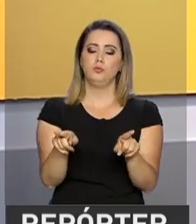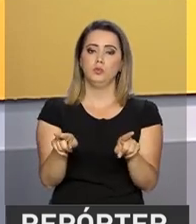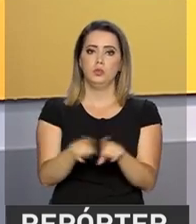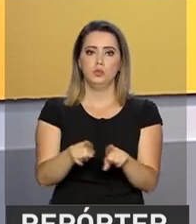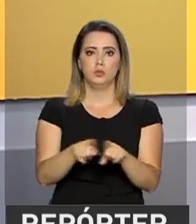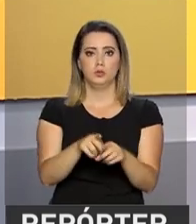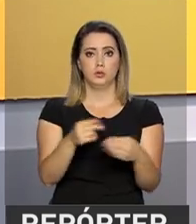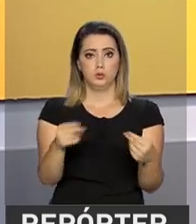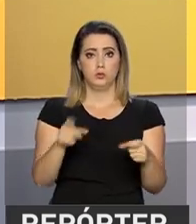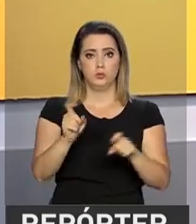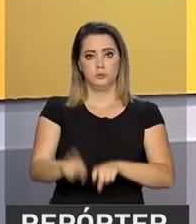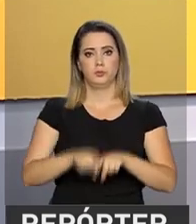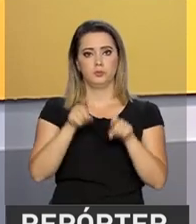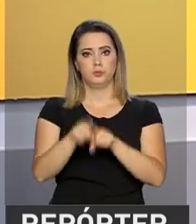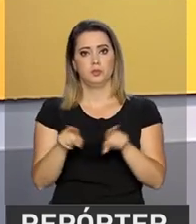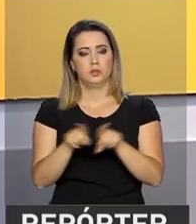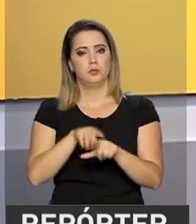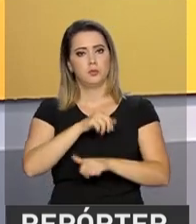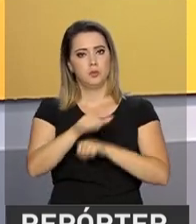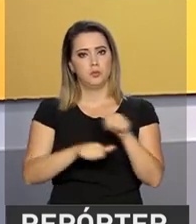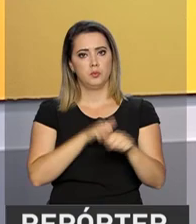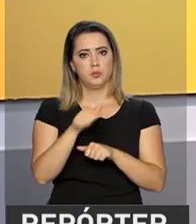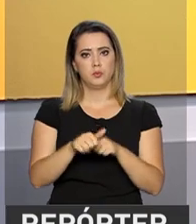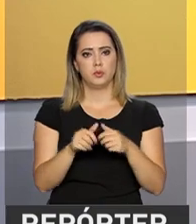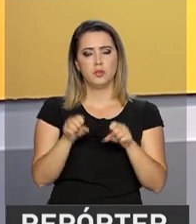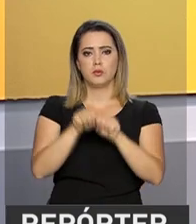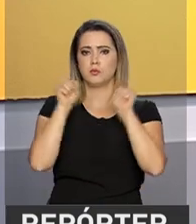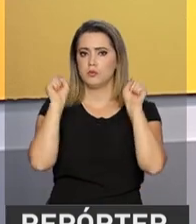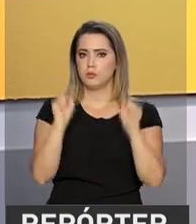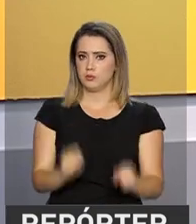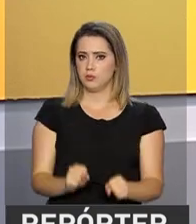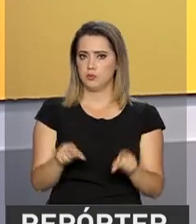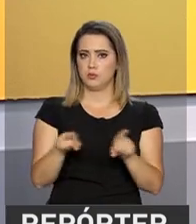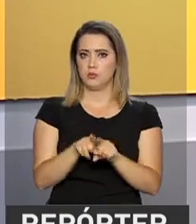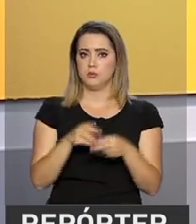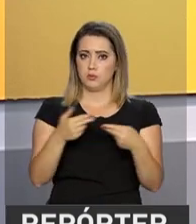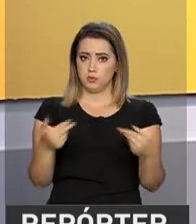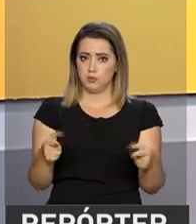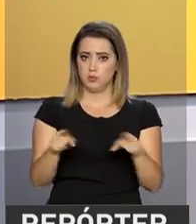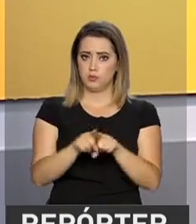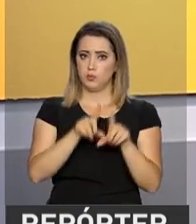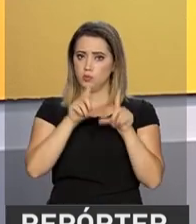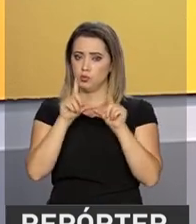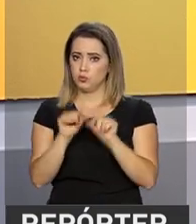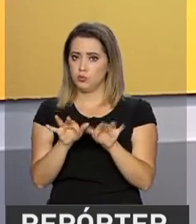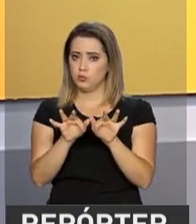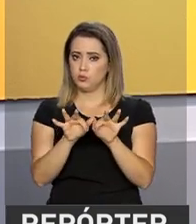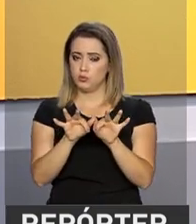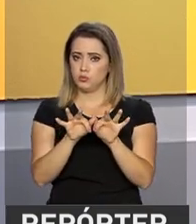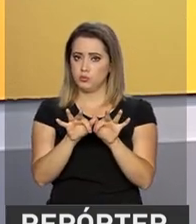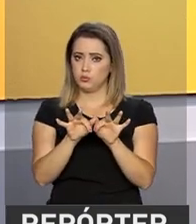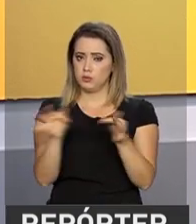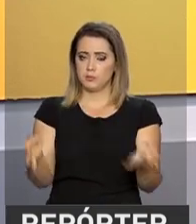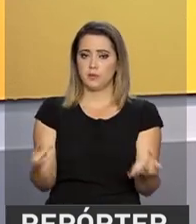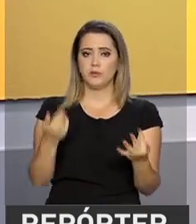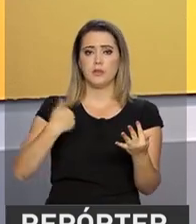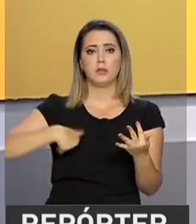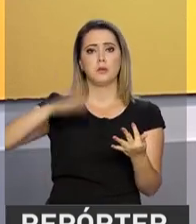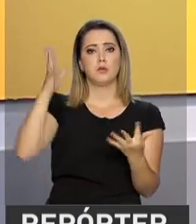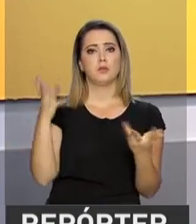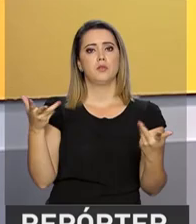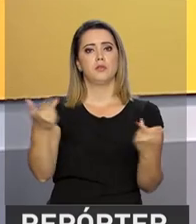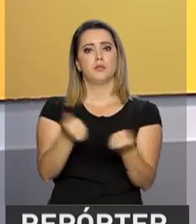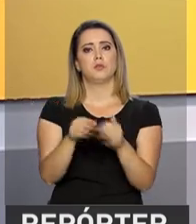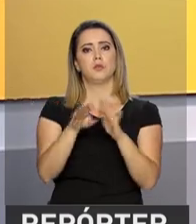agrícolas além disso uma mudança no sistema eletrônico de cadastramento dos produtos vai diminuir a burocracia e aumentar a eficiência